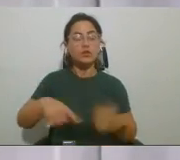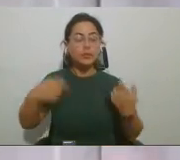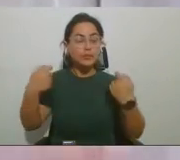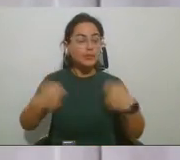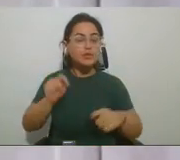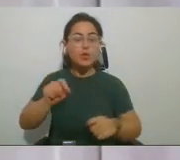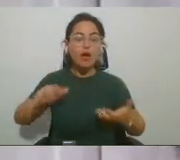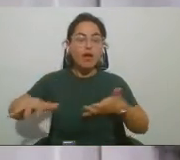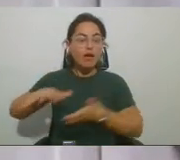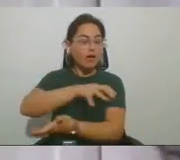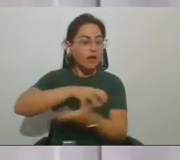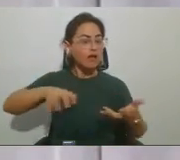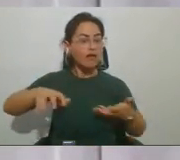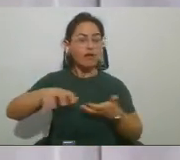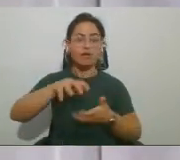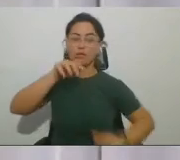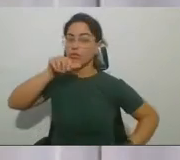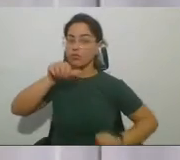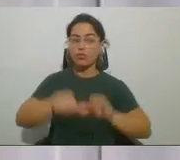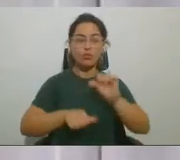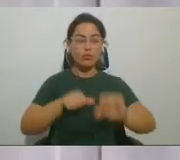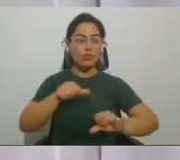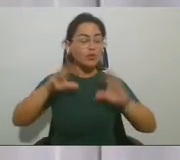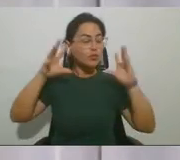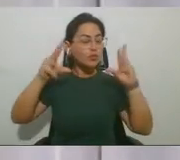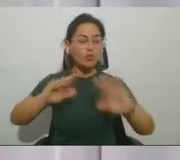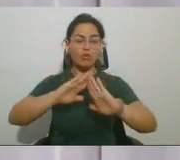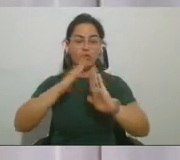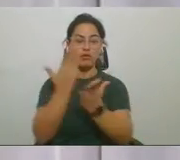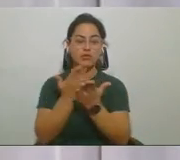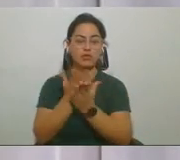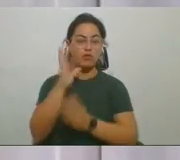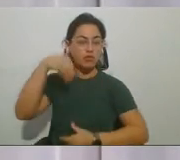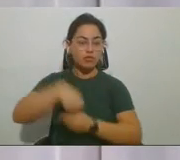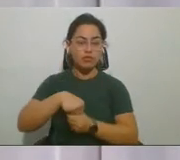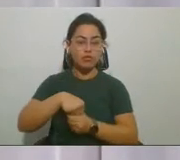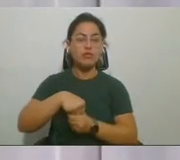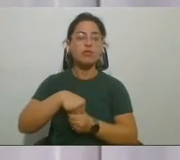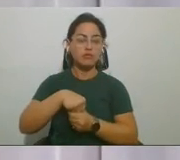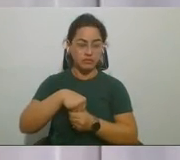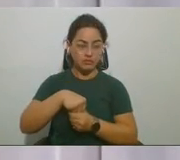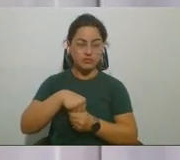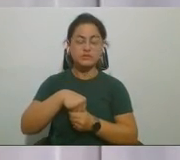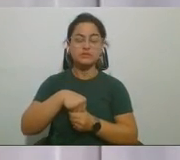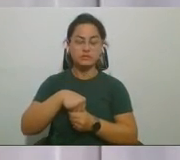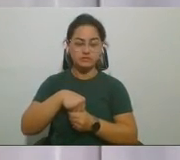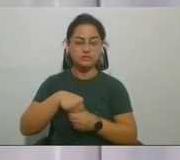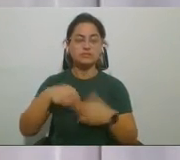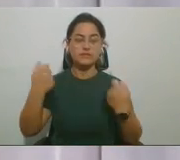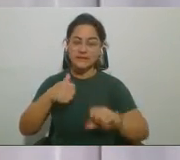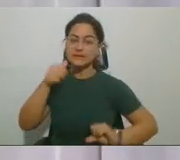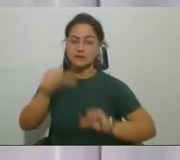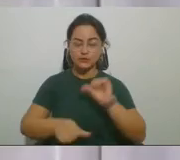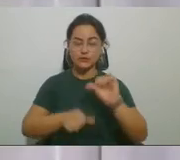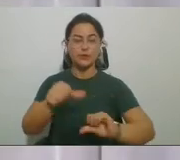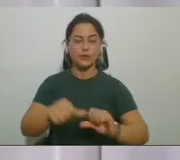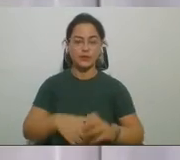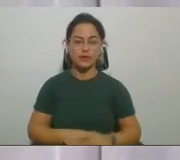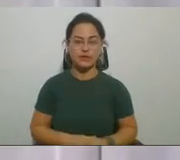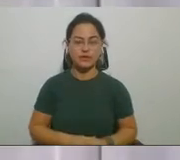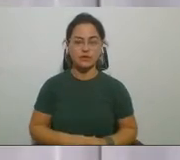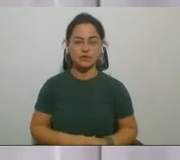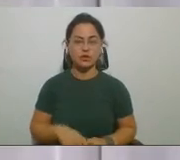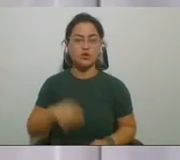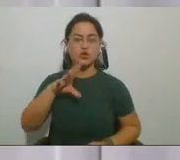toda a massa curricular que forma a massa docente. E não é uma transformação contingente, é